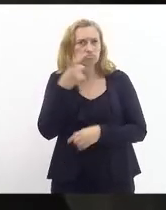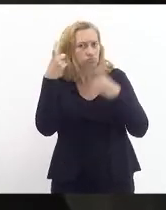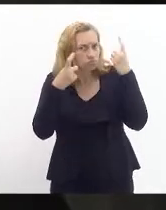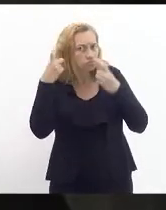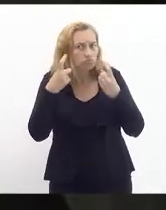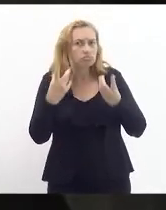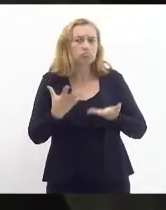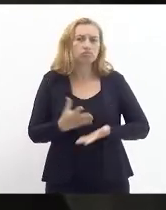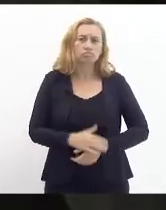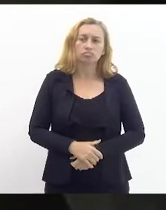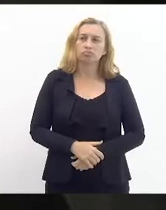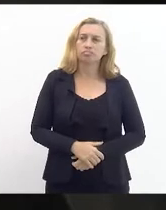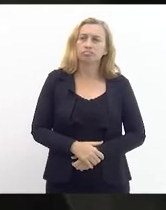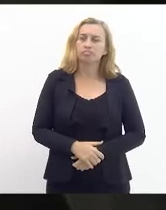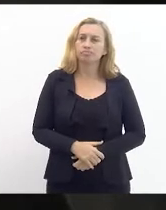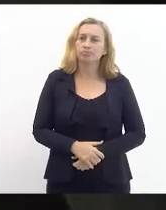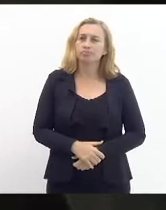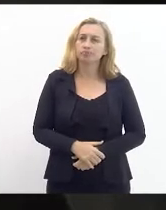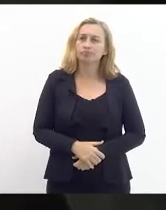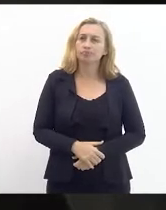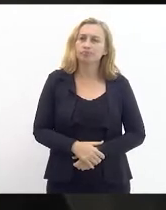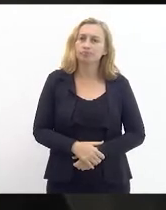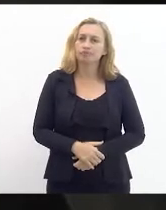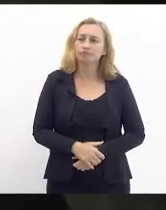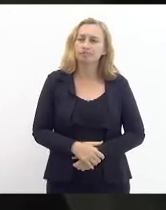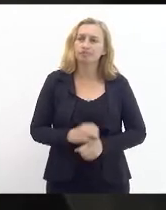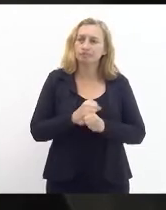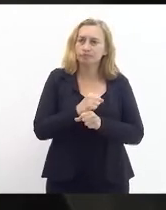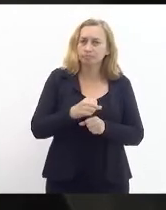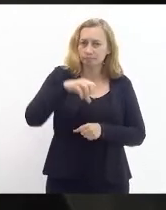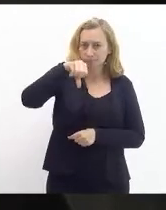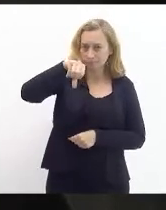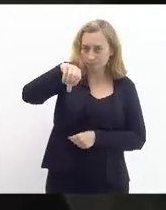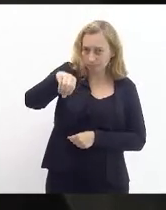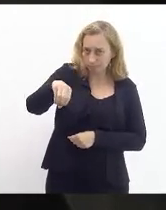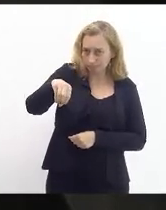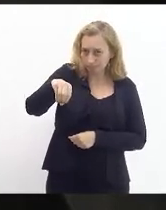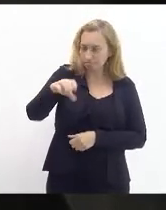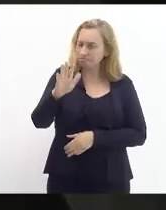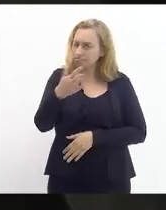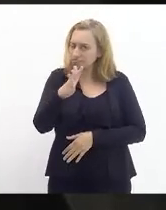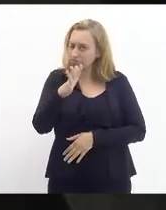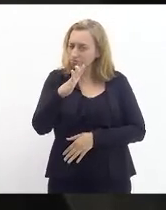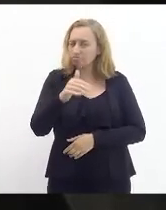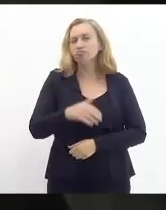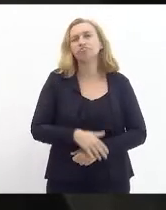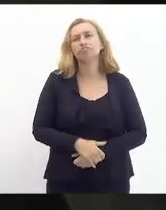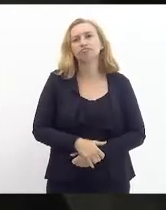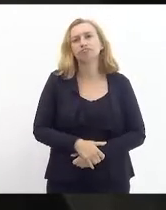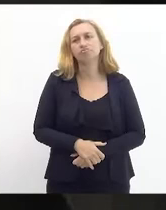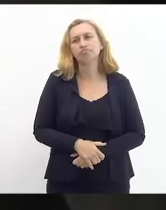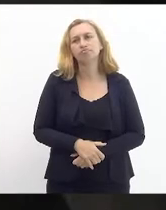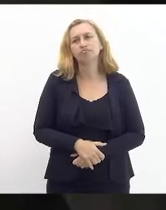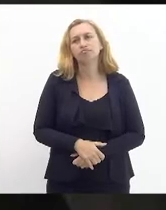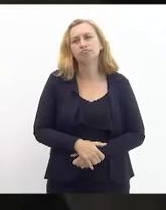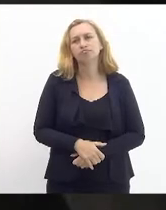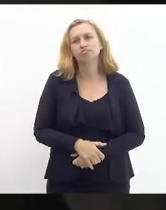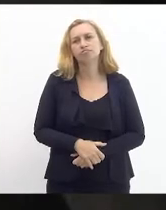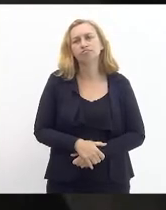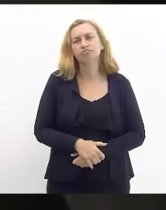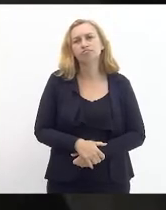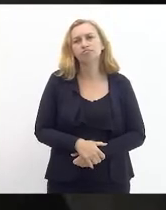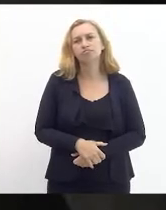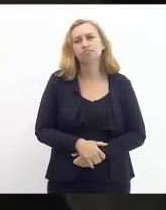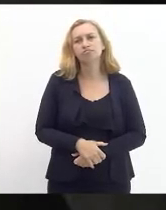é o seguinte nos anos 90 aproximadamente nos anos 90 e se